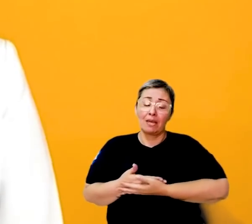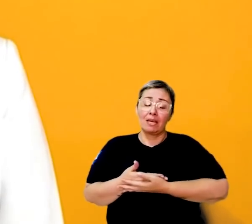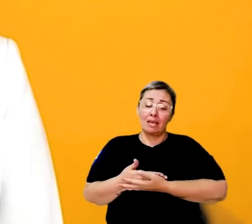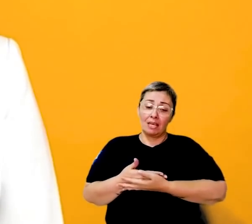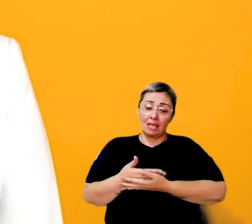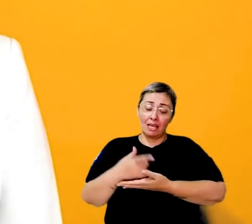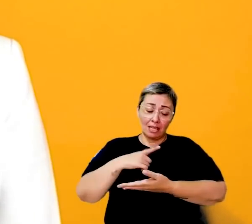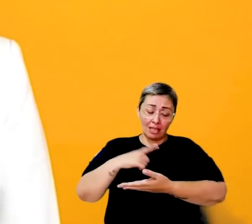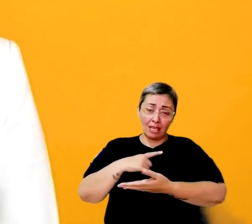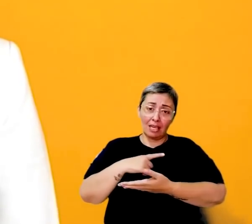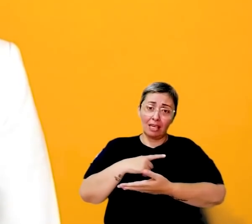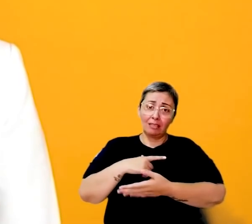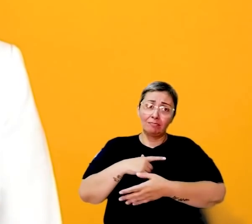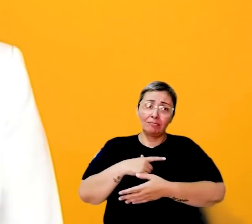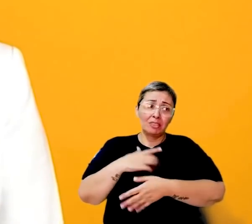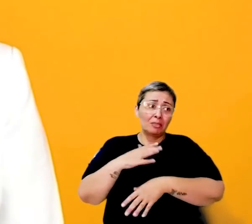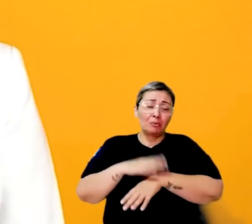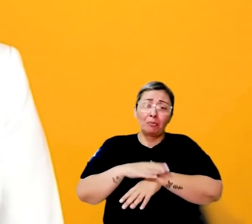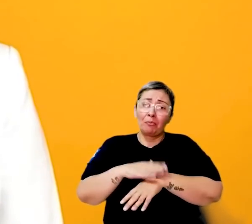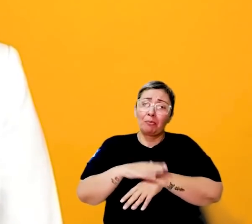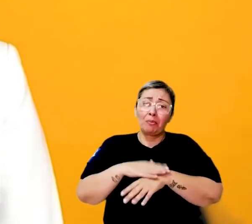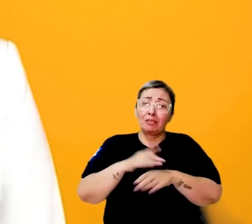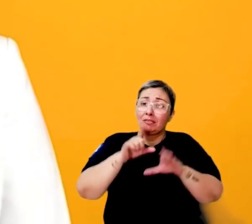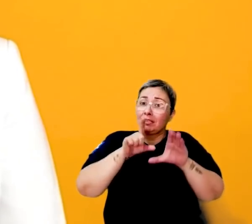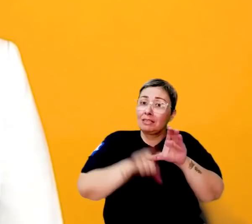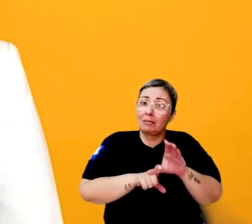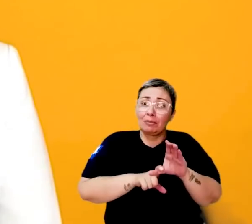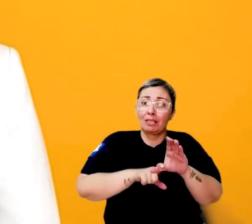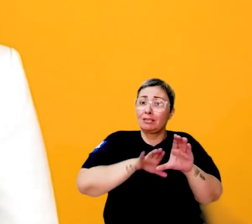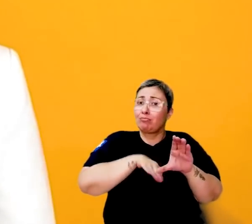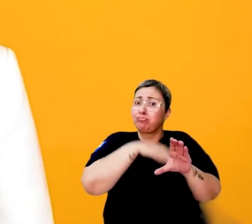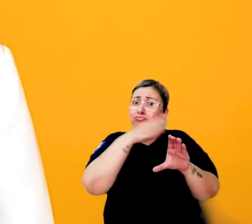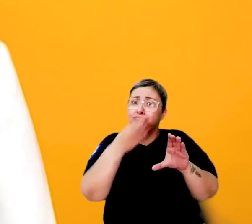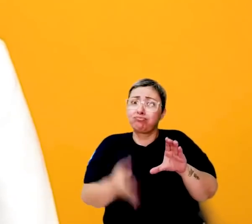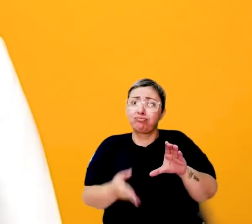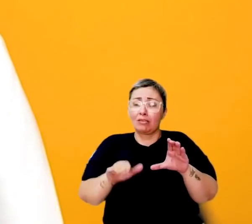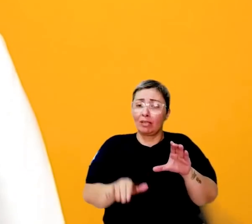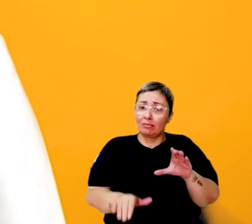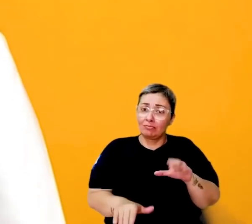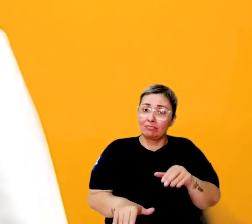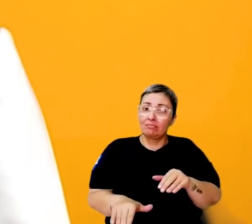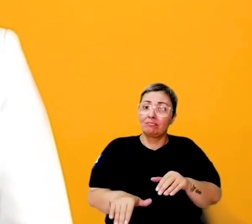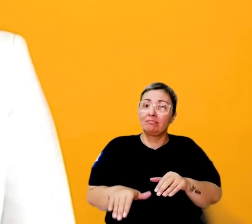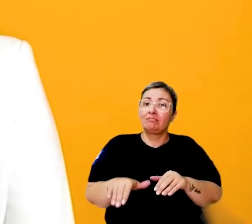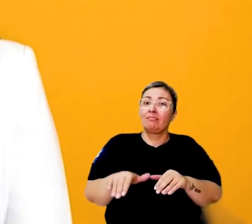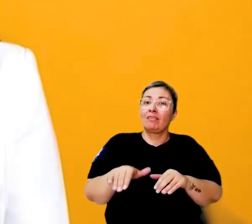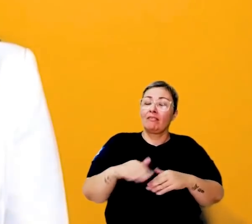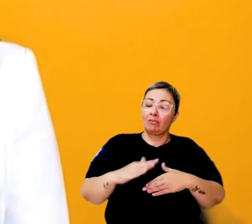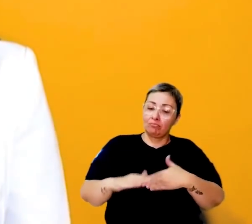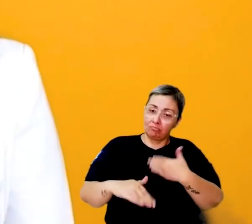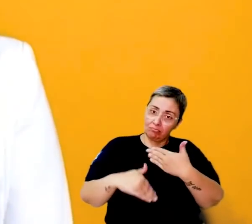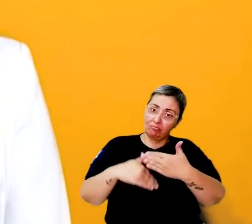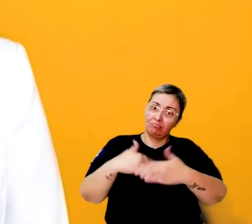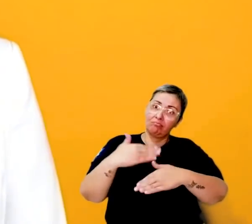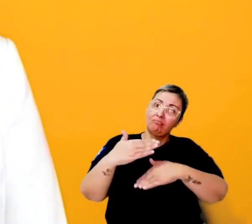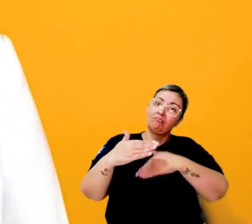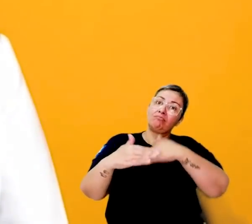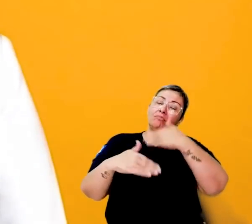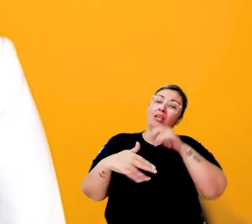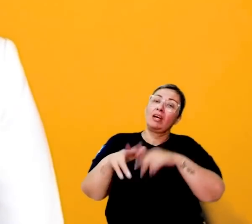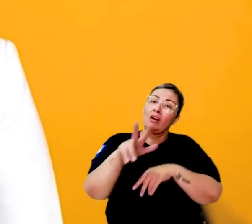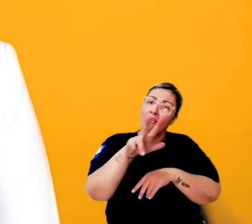está num estado de total dependência do adulto. E à medida que ele vai crescendo, ele vai se desenvolvendo, ele